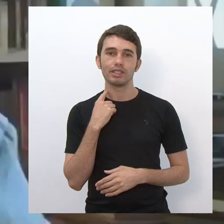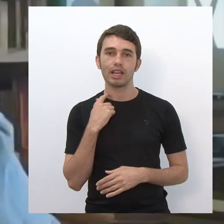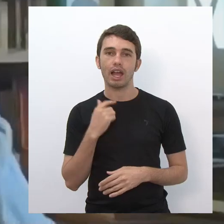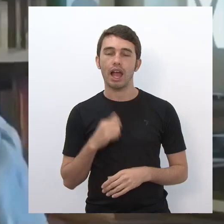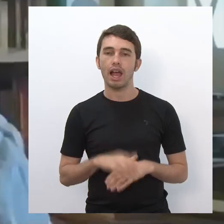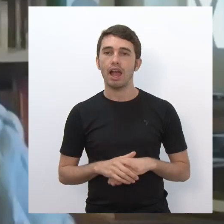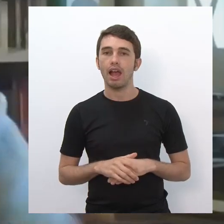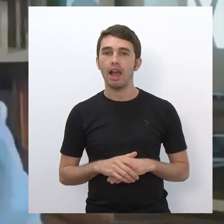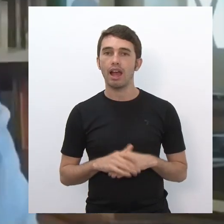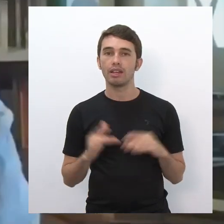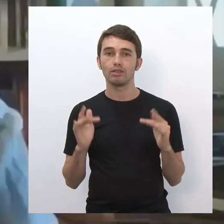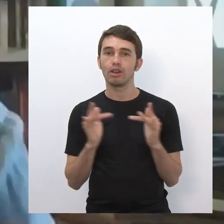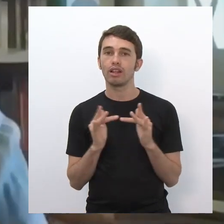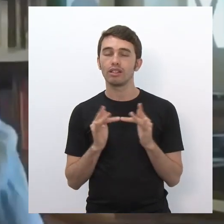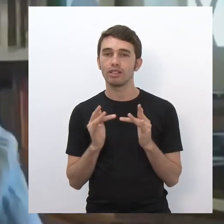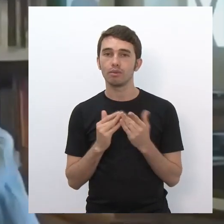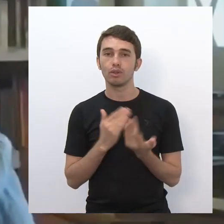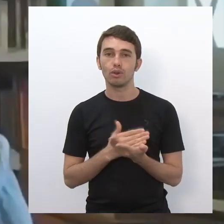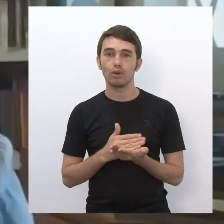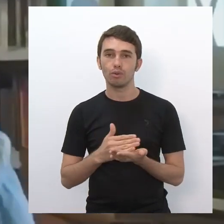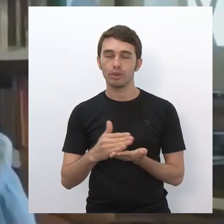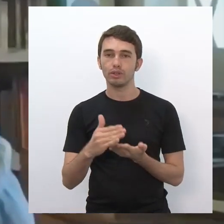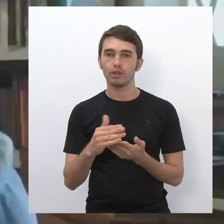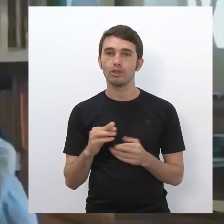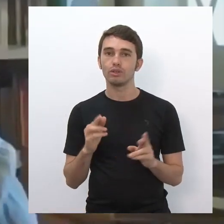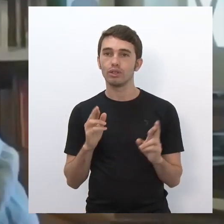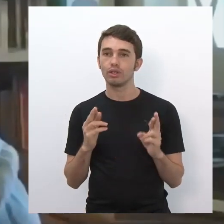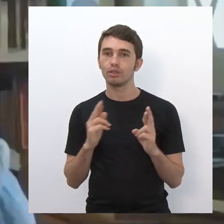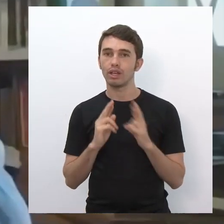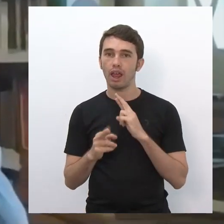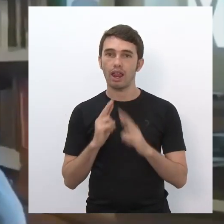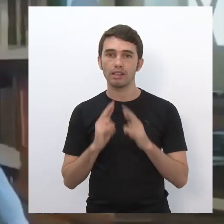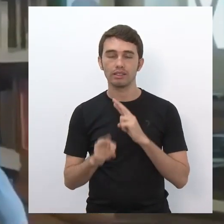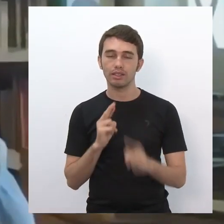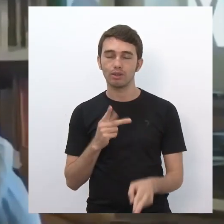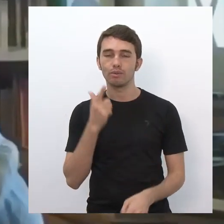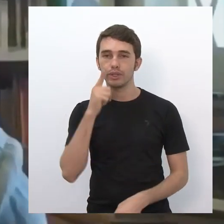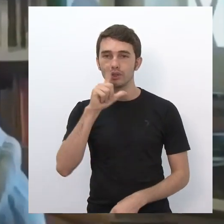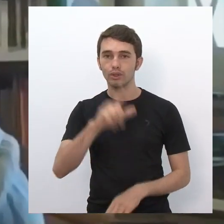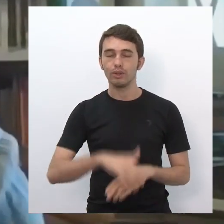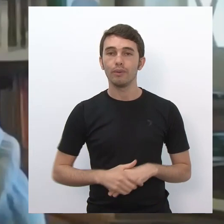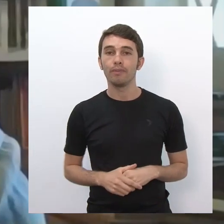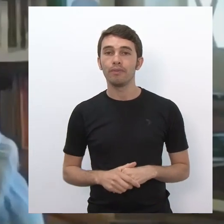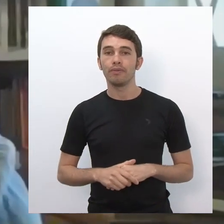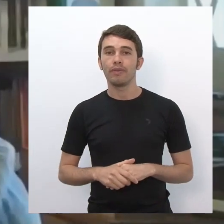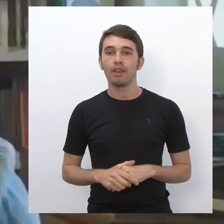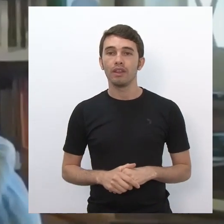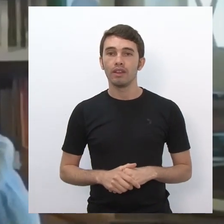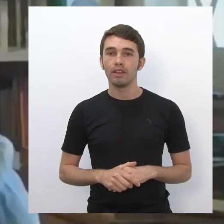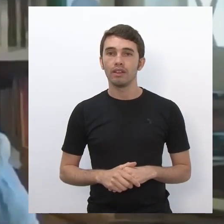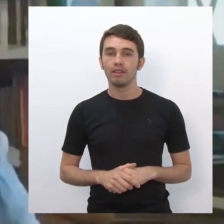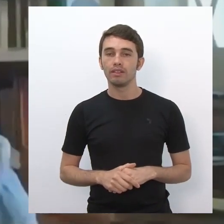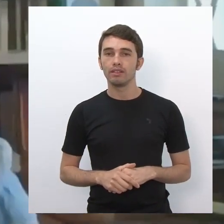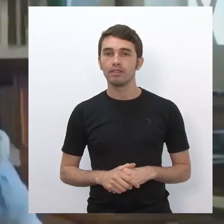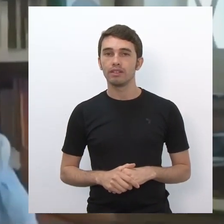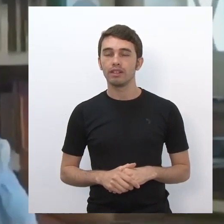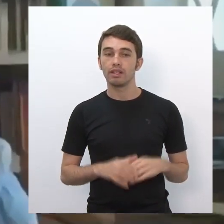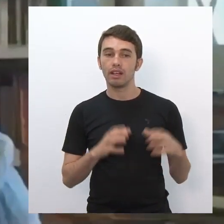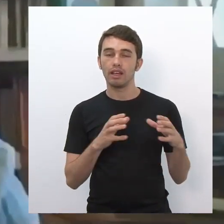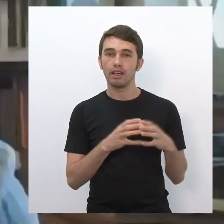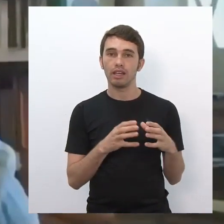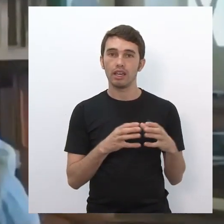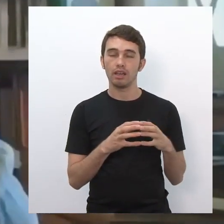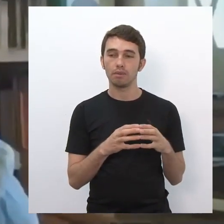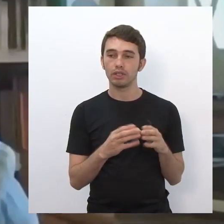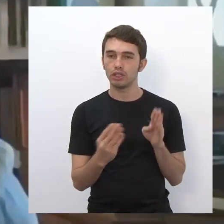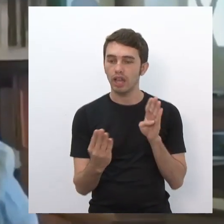um relacionamento. Uma das características dessas bibliotecas é que as equipes de atendimento, a